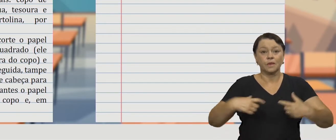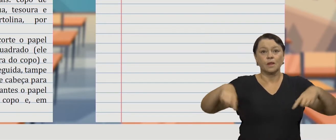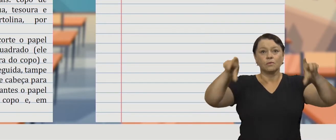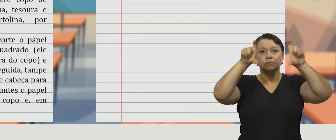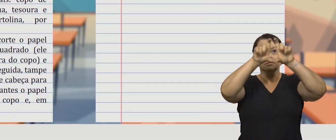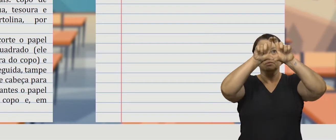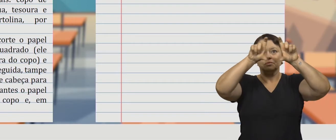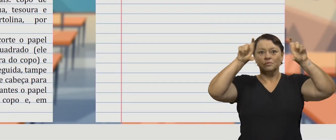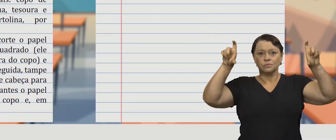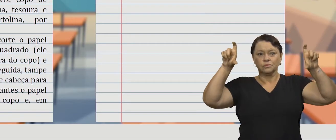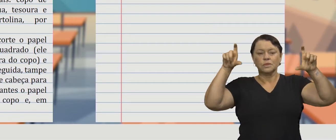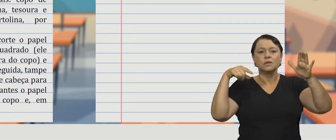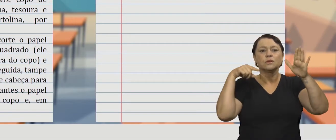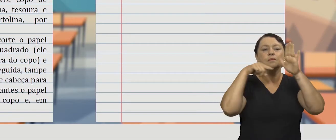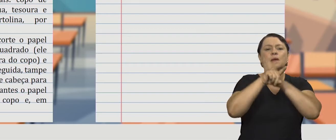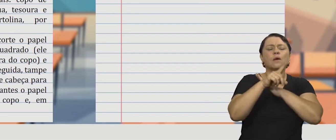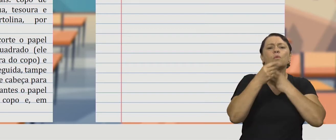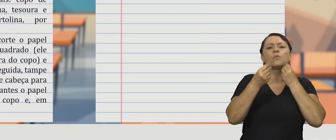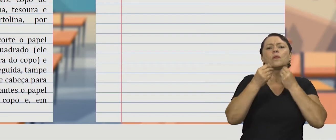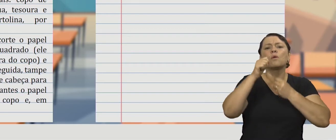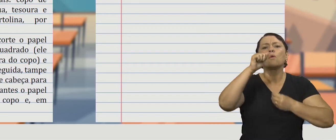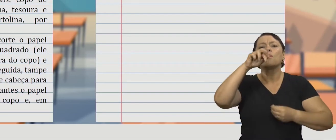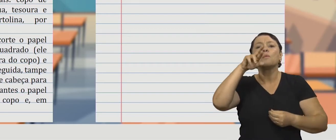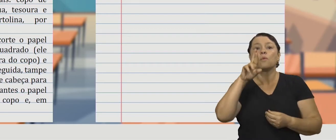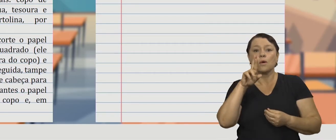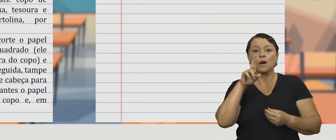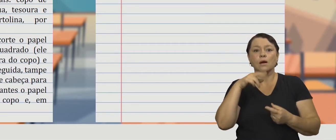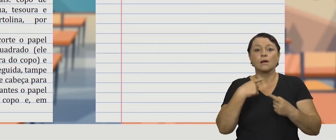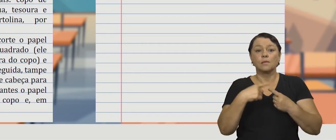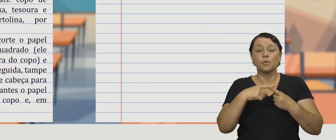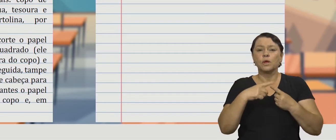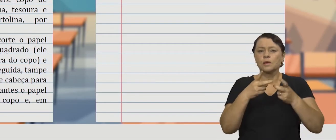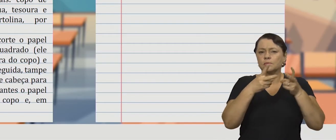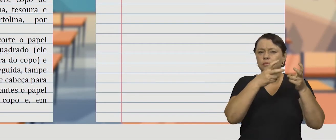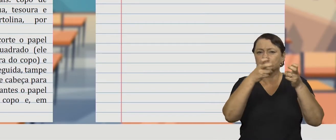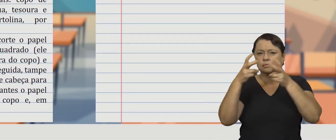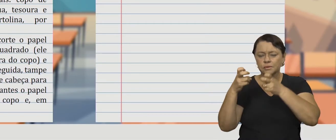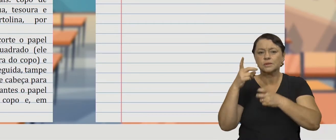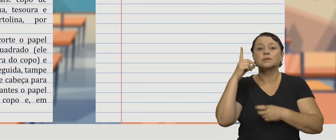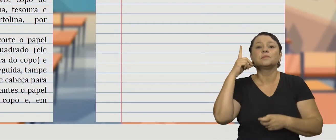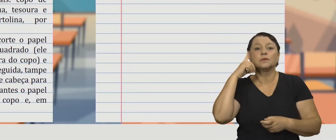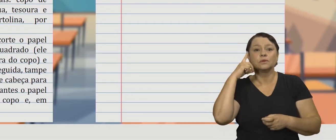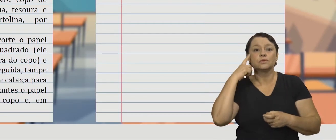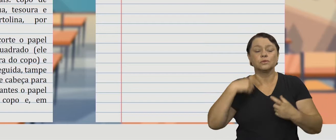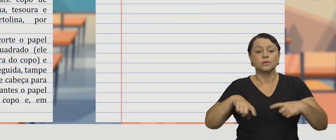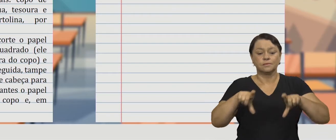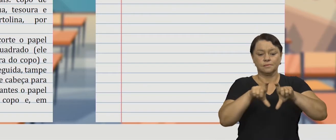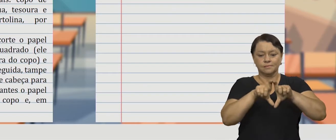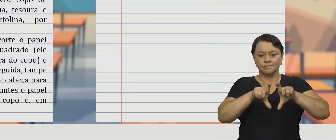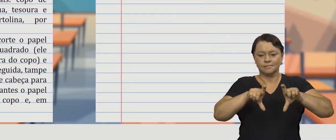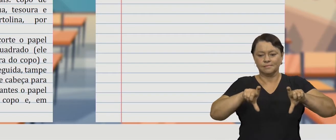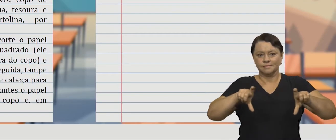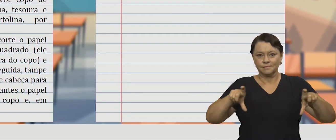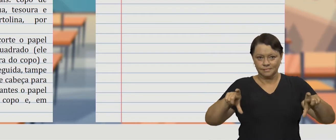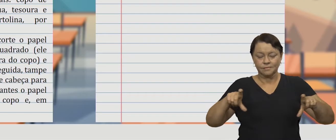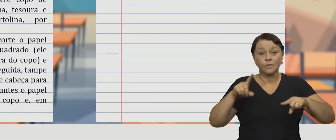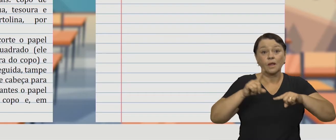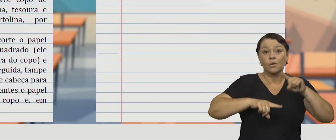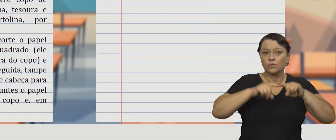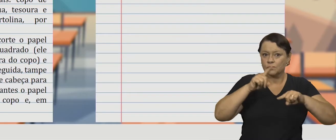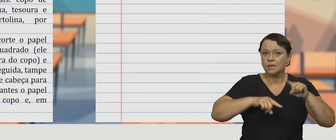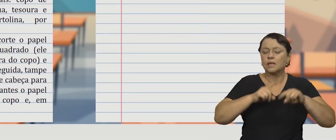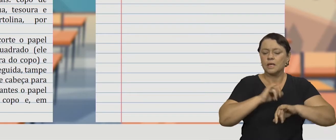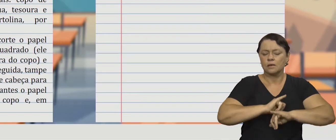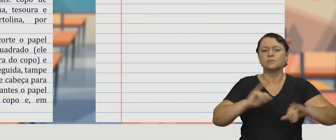inicia perguntando sobre o ar, informando que podemos percebê-lo em nosso dia a dia. Já no desenvolvimento do tema, os materiais